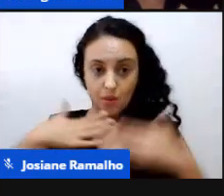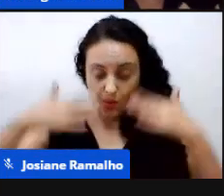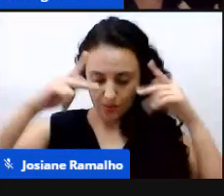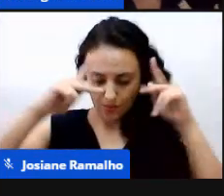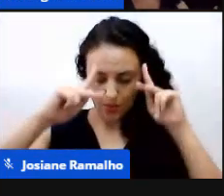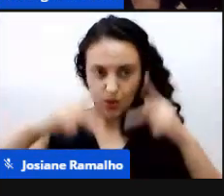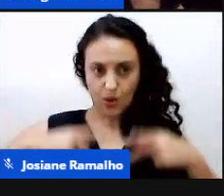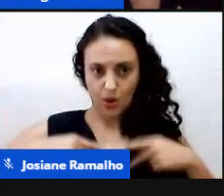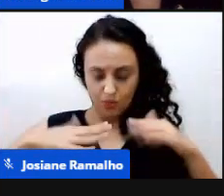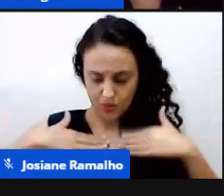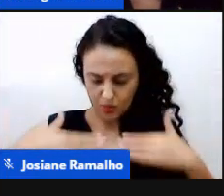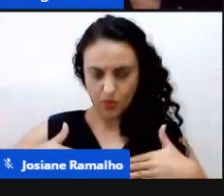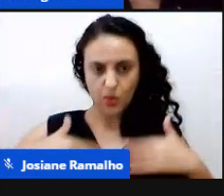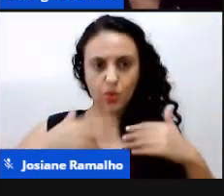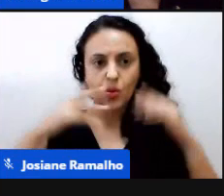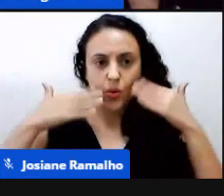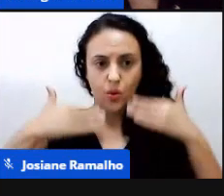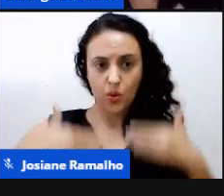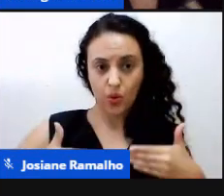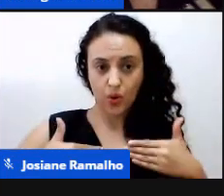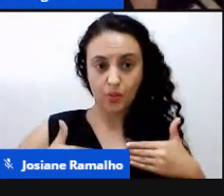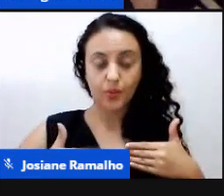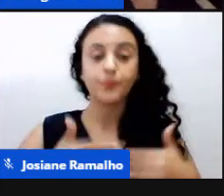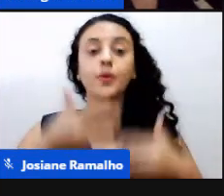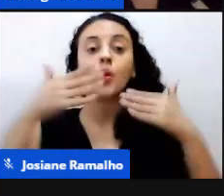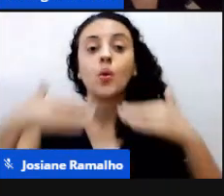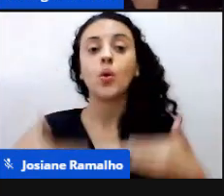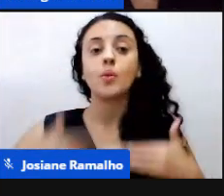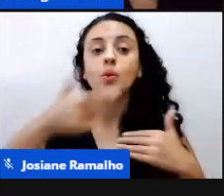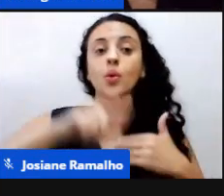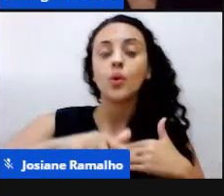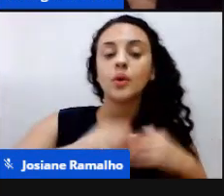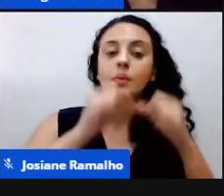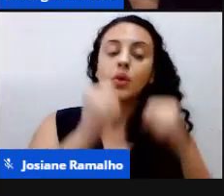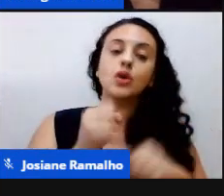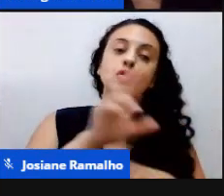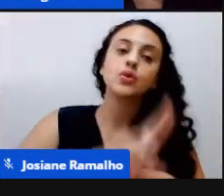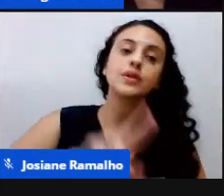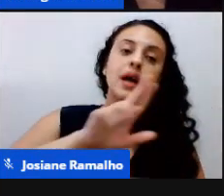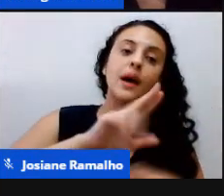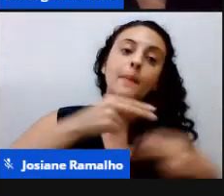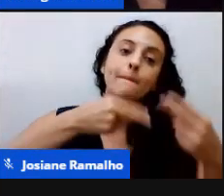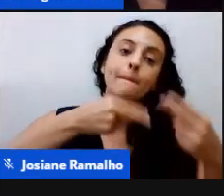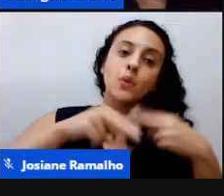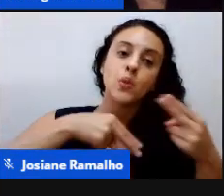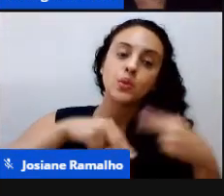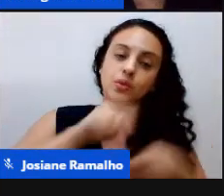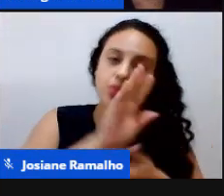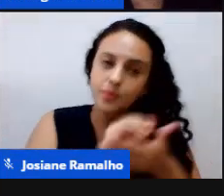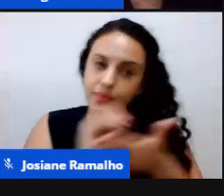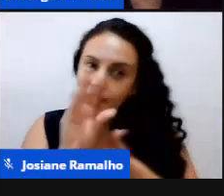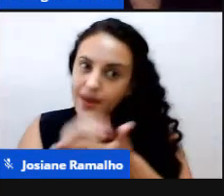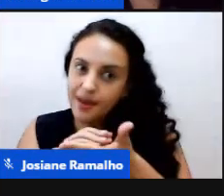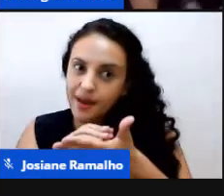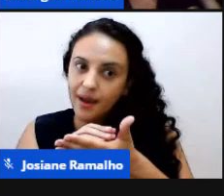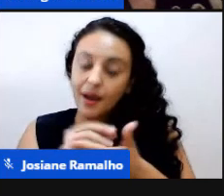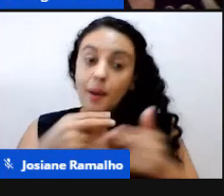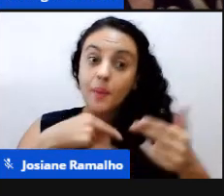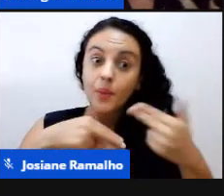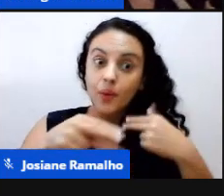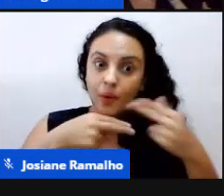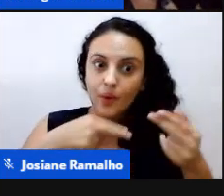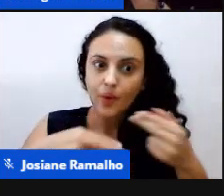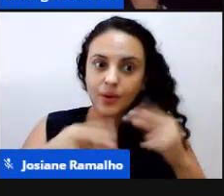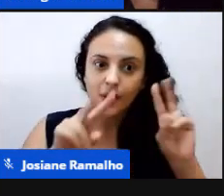posso utilizar uma música de imitação. Eu posso utilizar uma música na qual ela fala da parte do corpo.